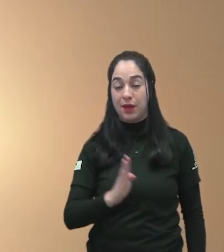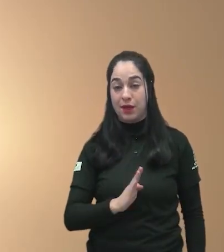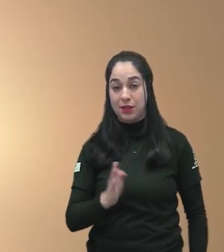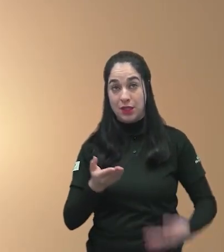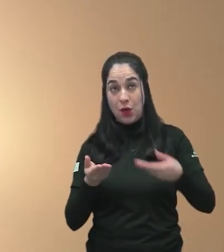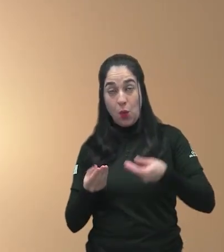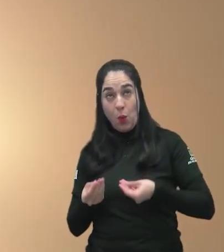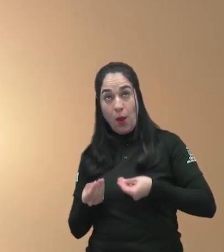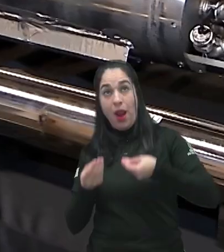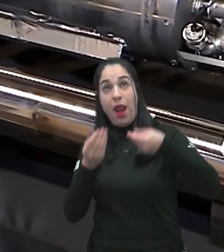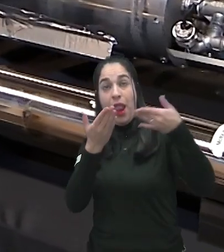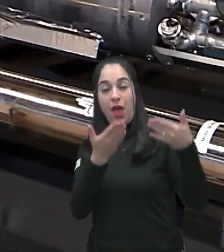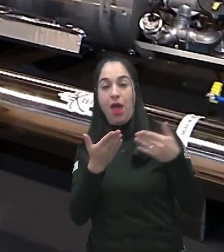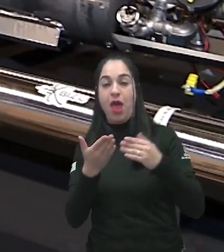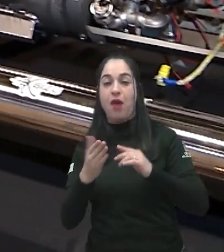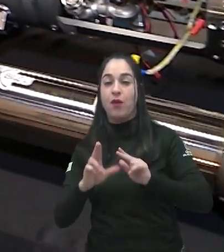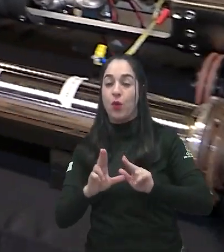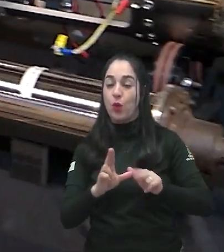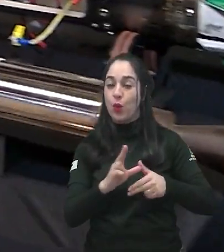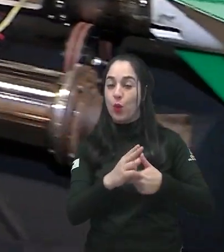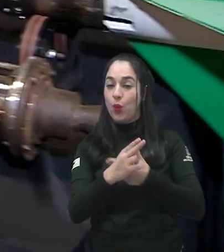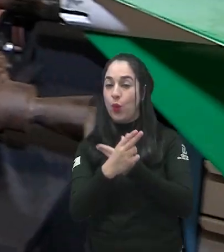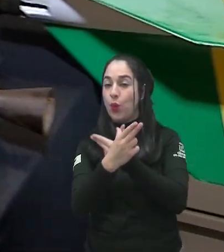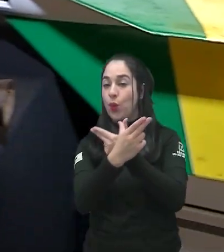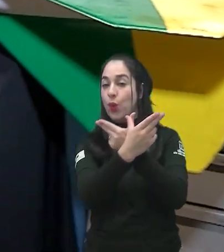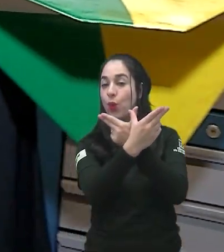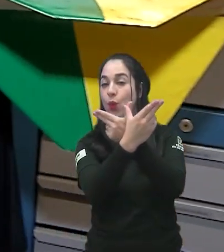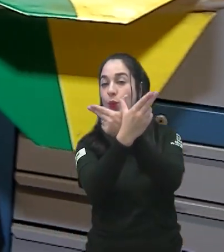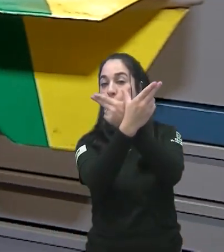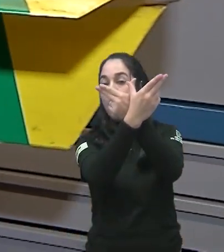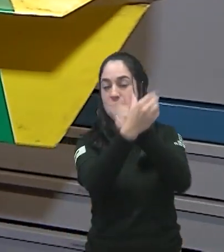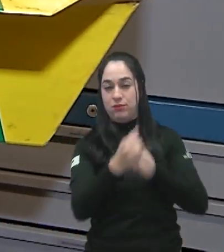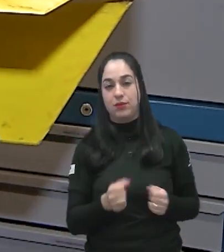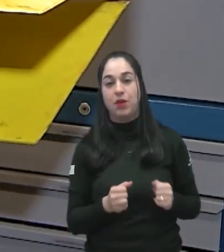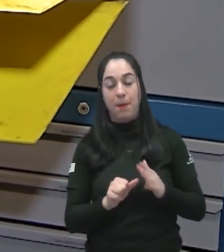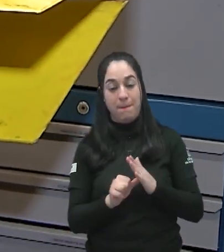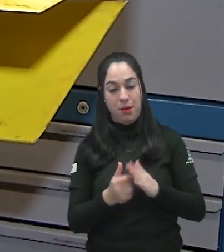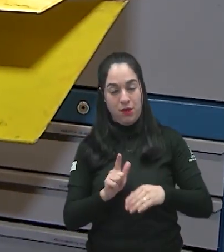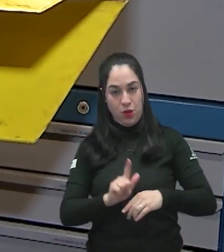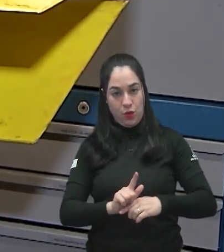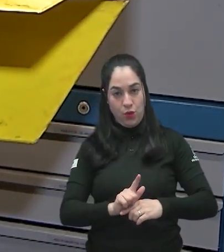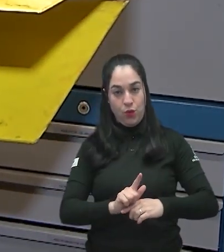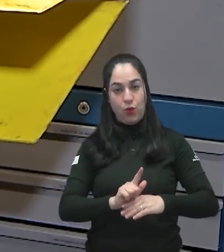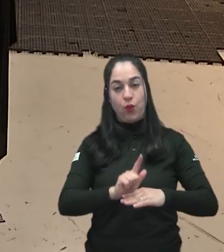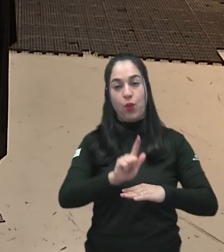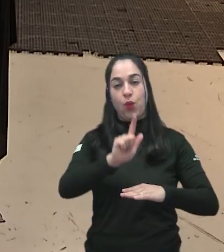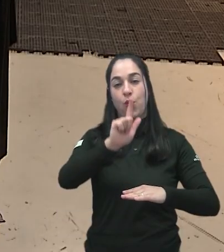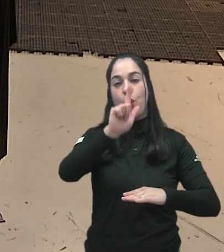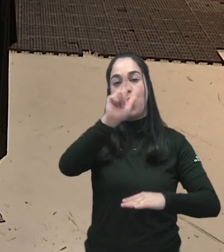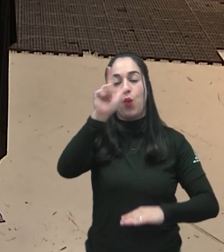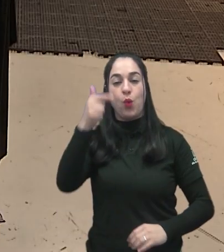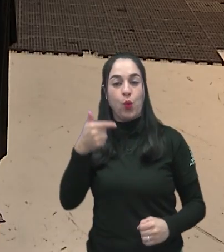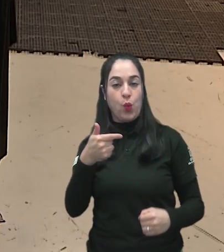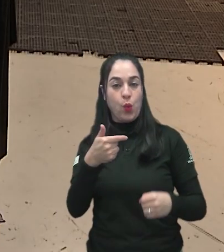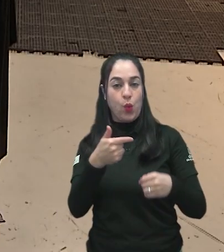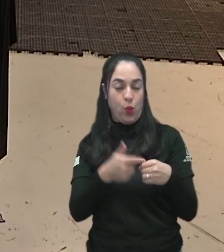para o espaço. O primeiro foguete movido a combustível líquido do Brasil foi desenvolvido aqui em São José dos Campos por